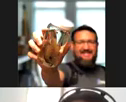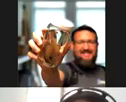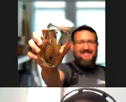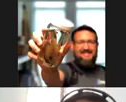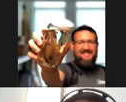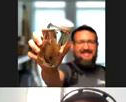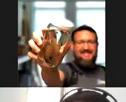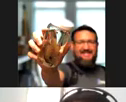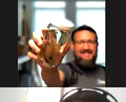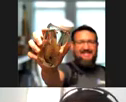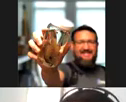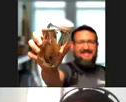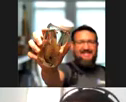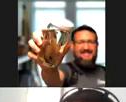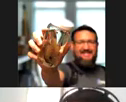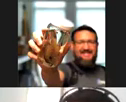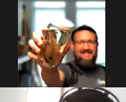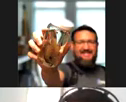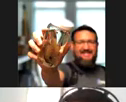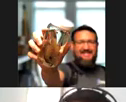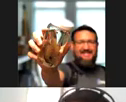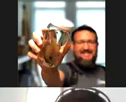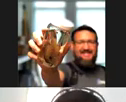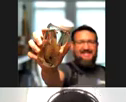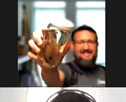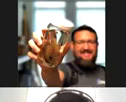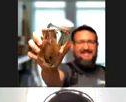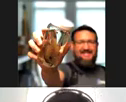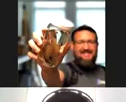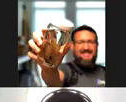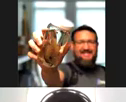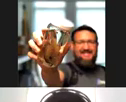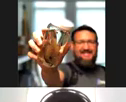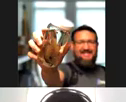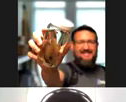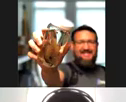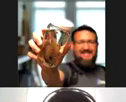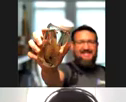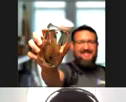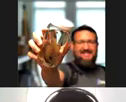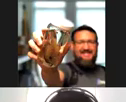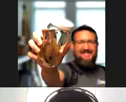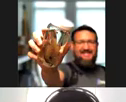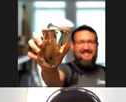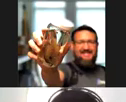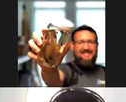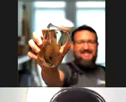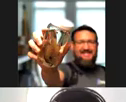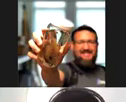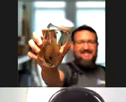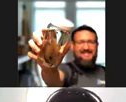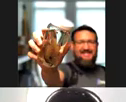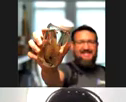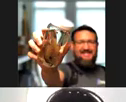coronavírus pelo estado, se a gente seguisse esse nível de isolamento. Porque lembra, a gente tem indivíduos, né? A gente tem, no modelo deles, acho que tinha 7 milhões de indivíduos, que